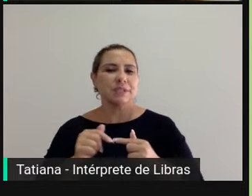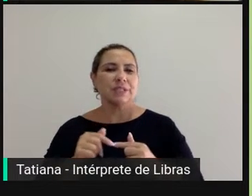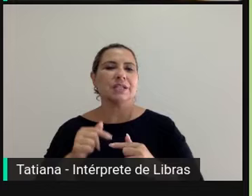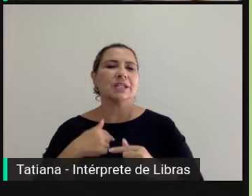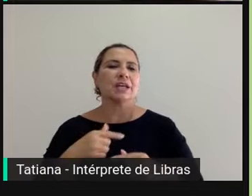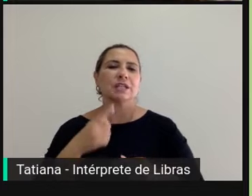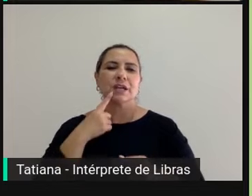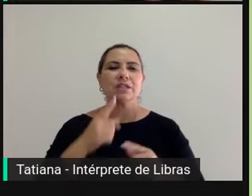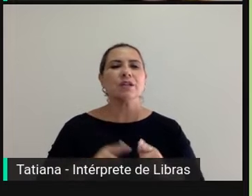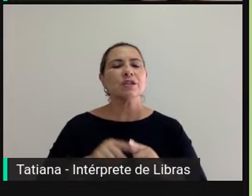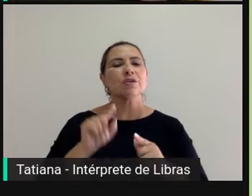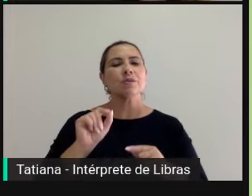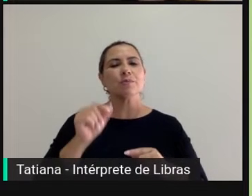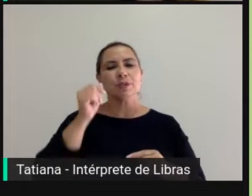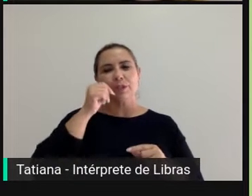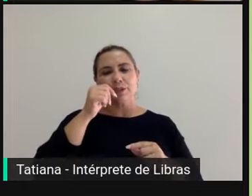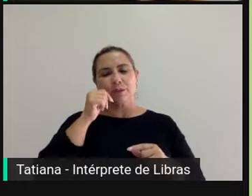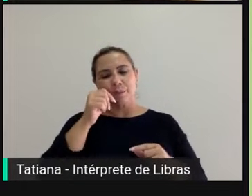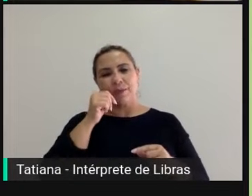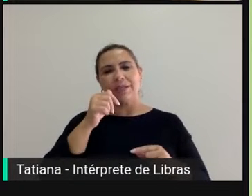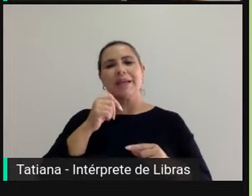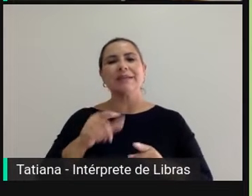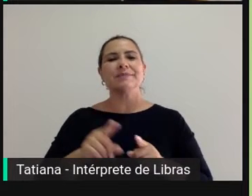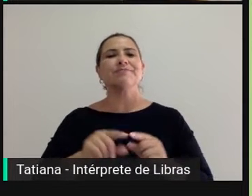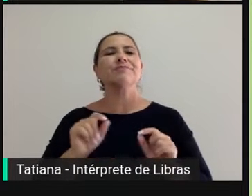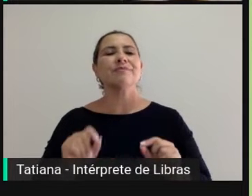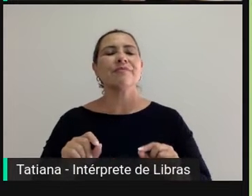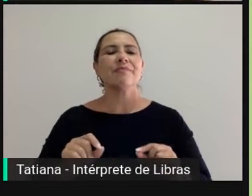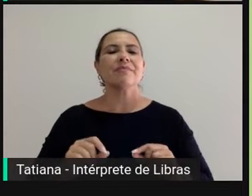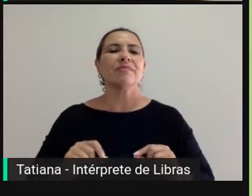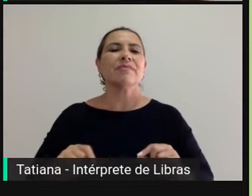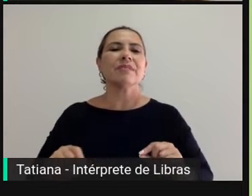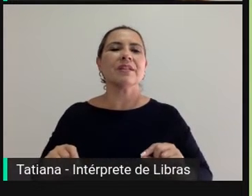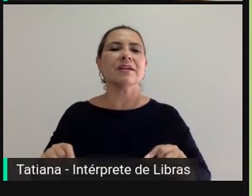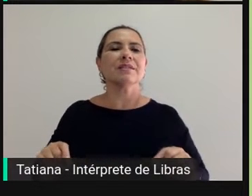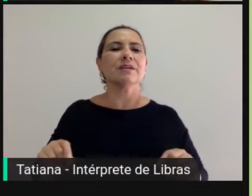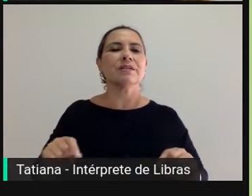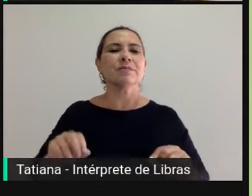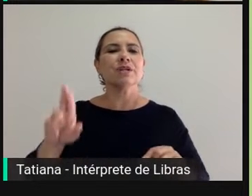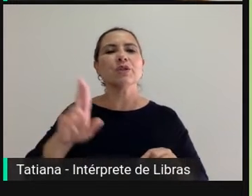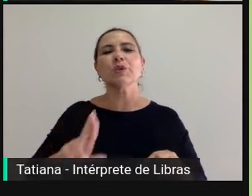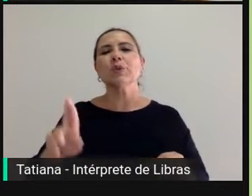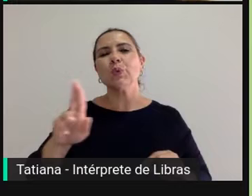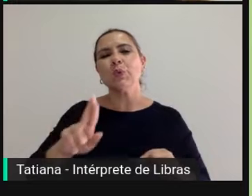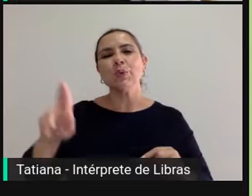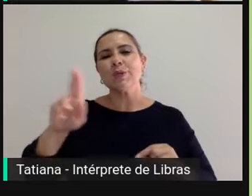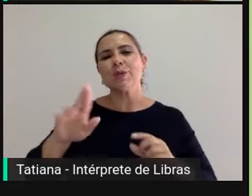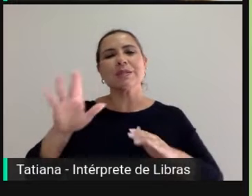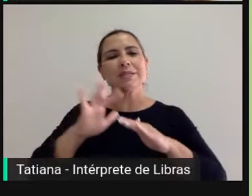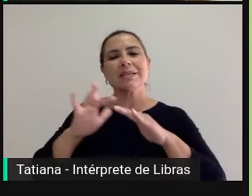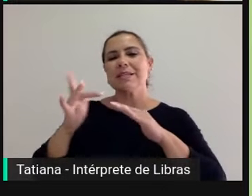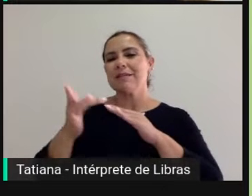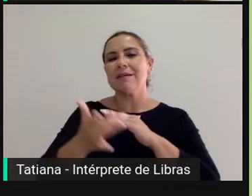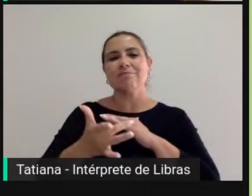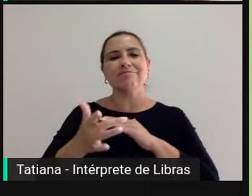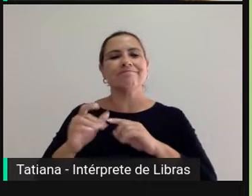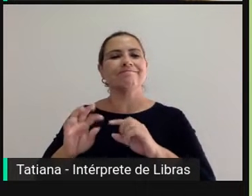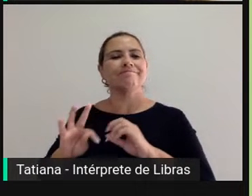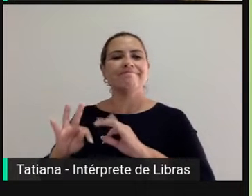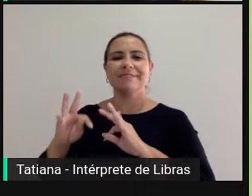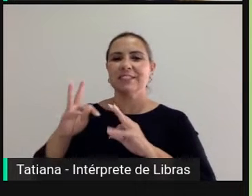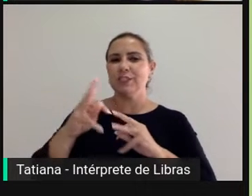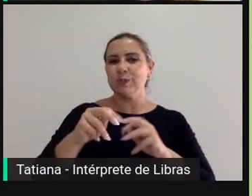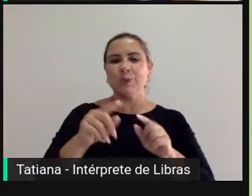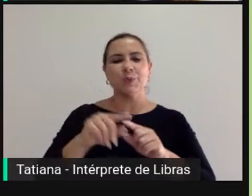mulher, então é o mês que mais se fala desse assunto. E eu usei todas as redes sociais de todas as parlamentares